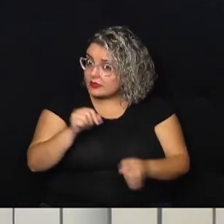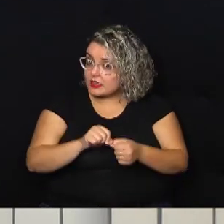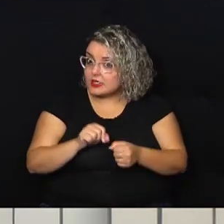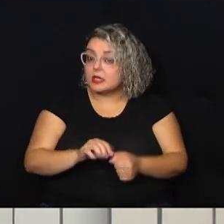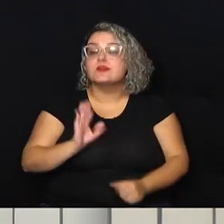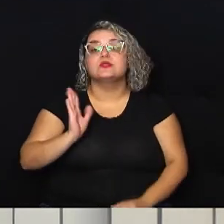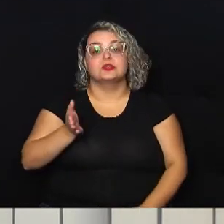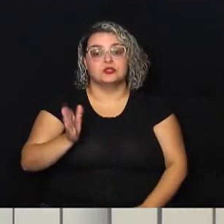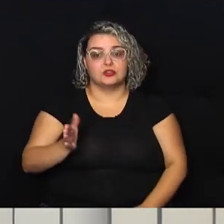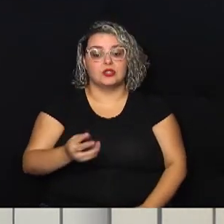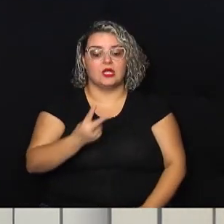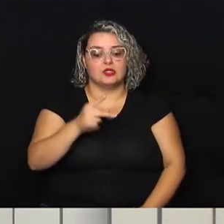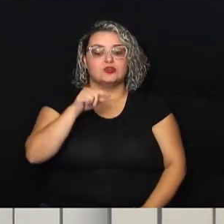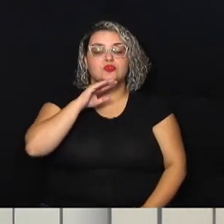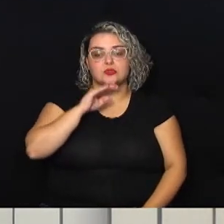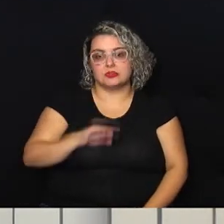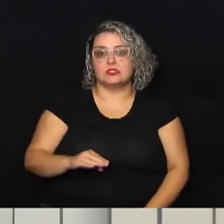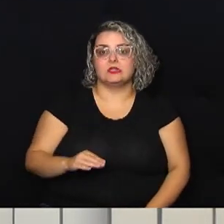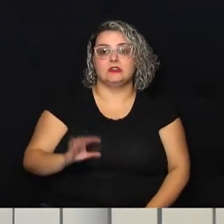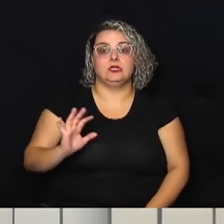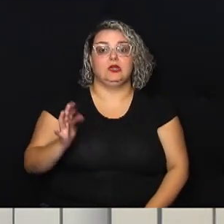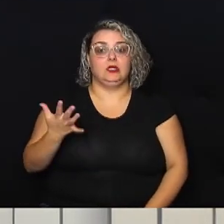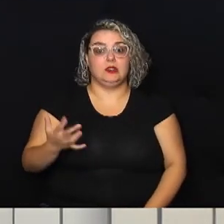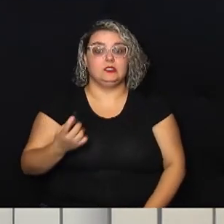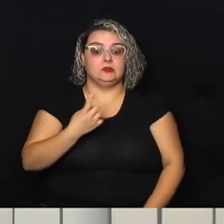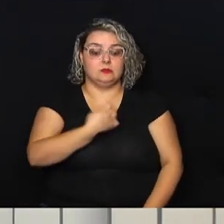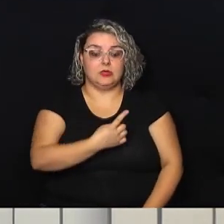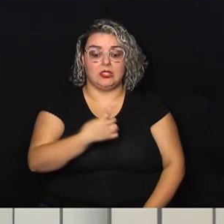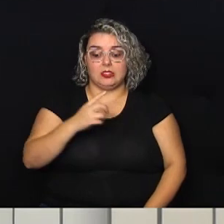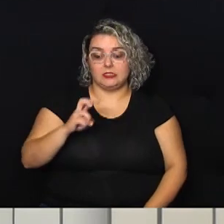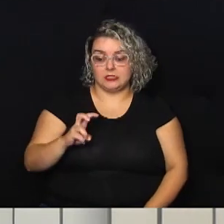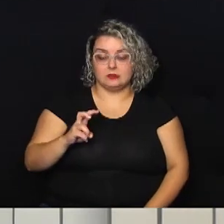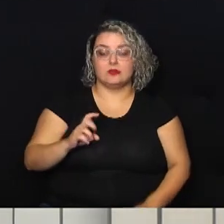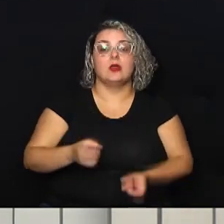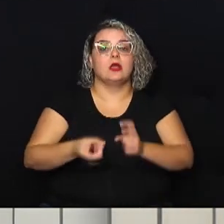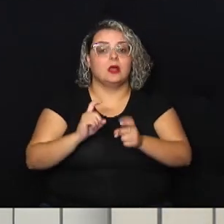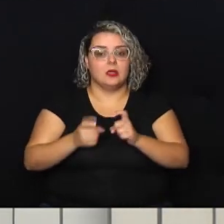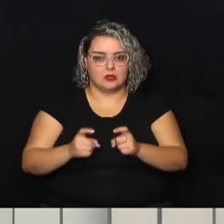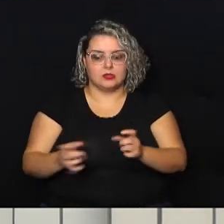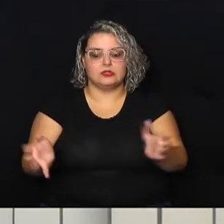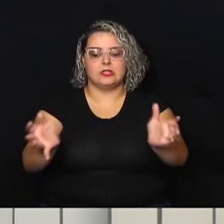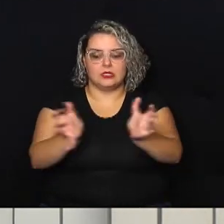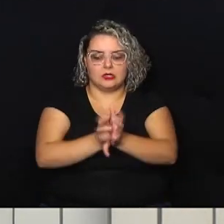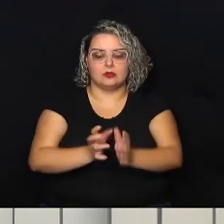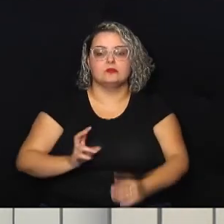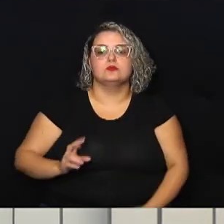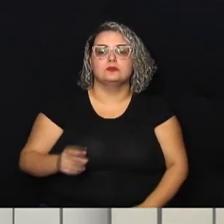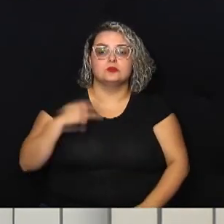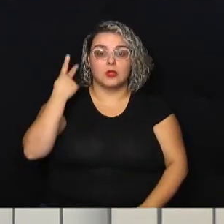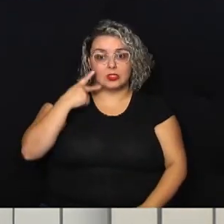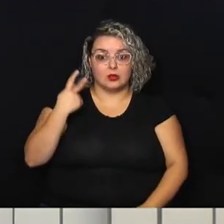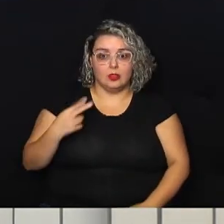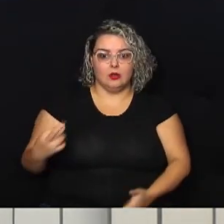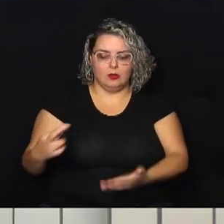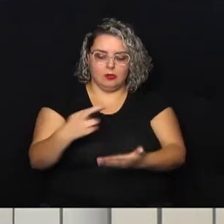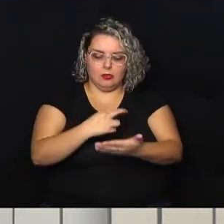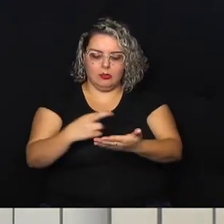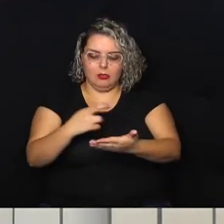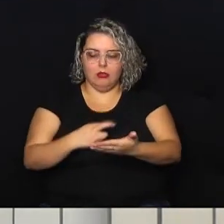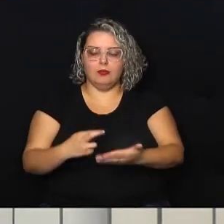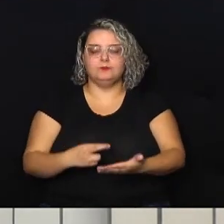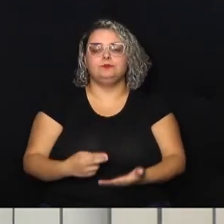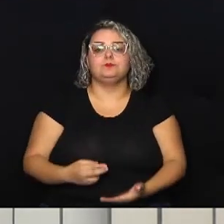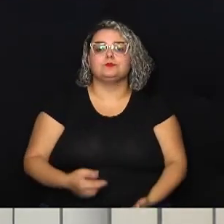Daqui a pouco, às 2h da tarde, acontece a 15ª reunião da Comissão Parlamentar de Inquérito para apurar